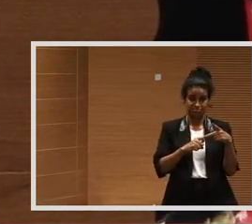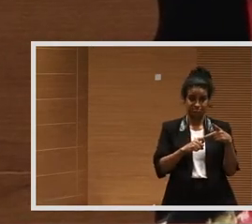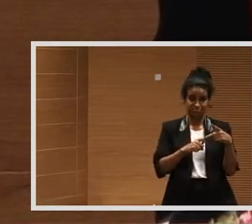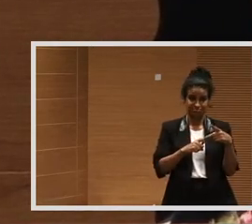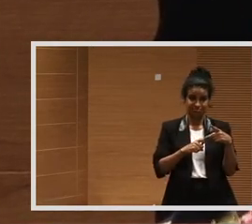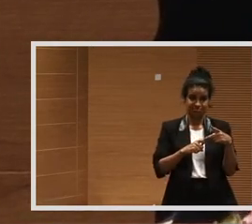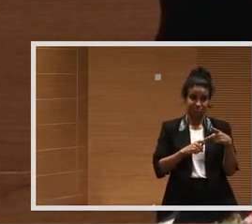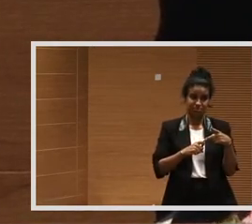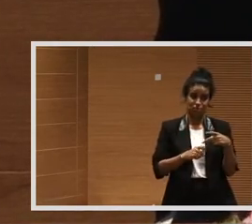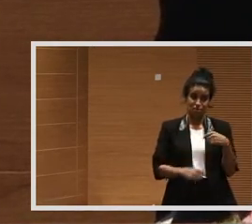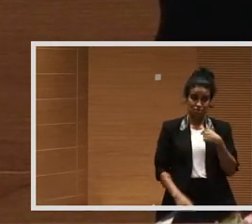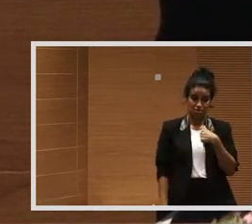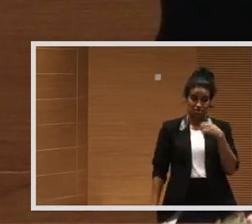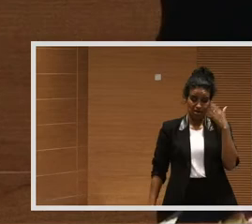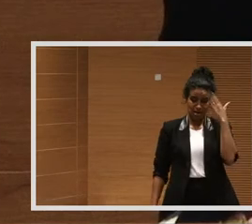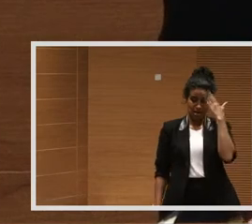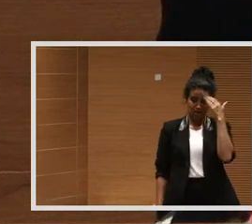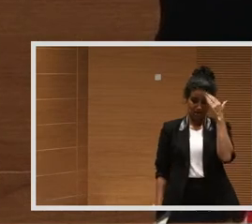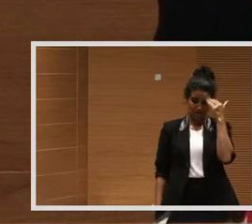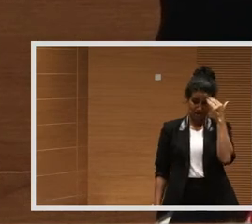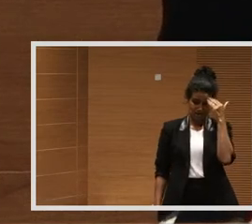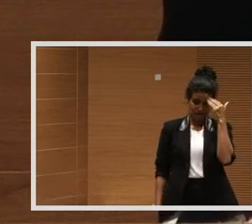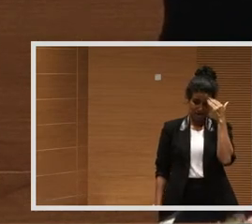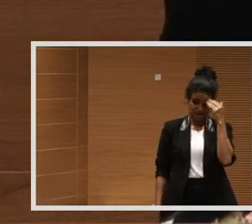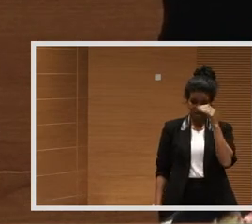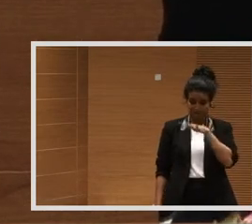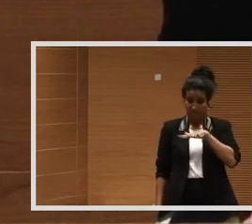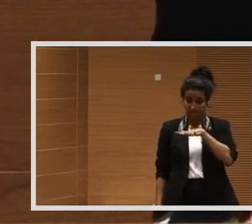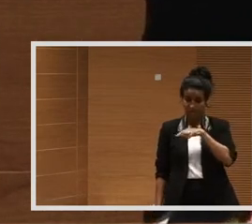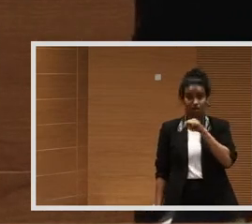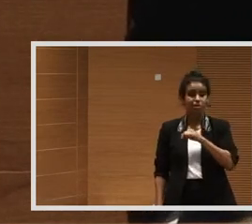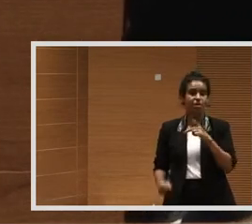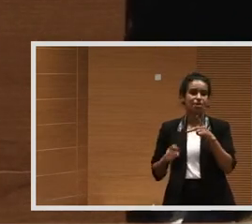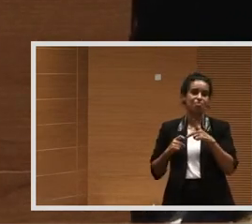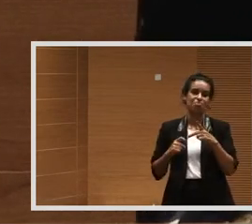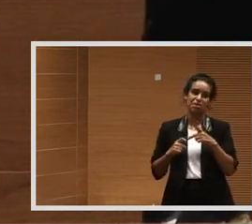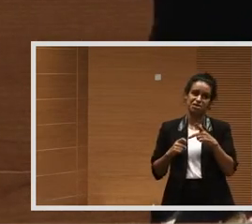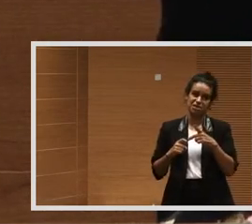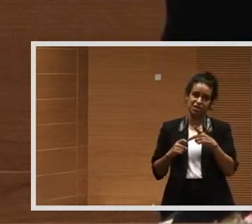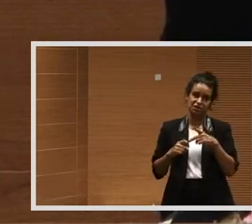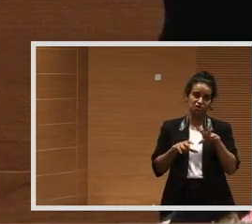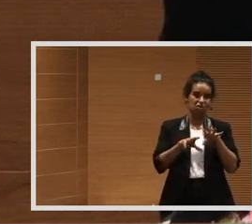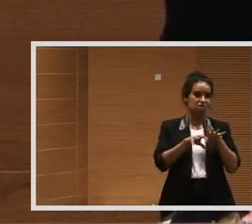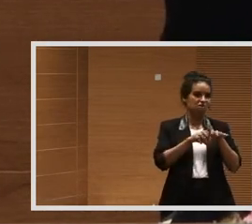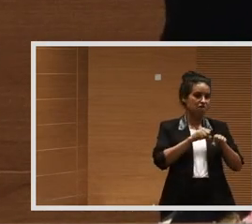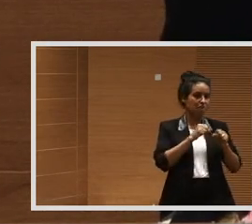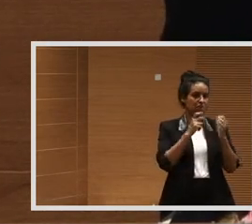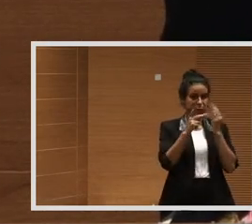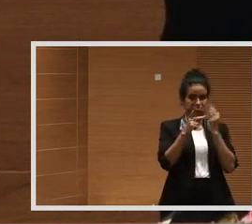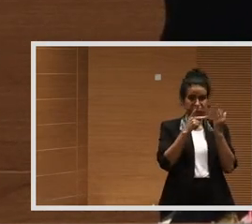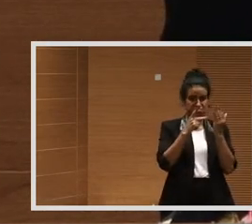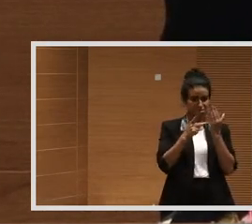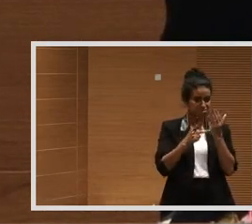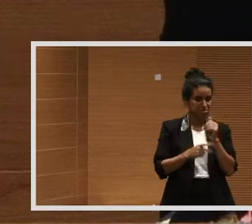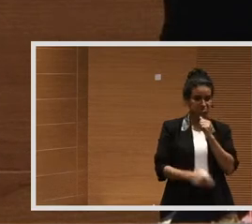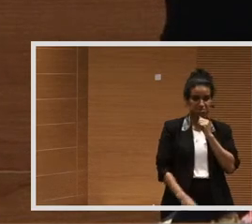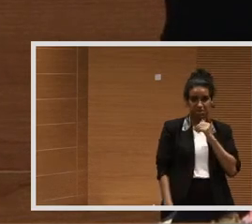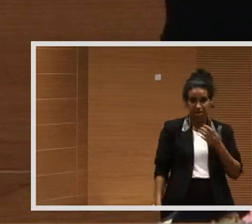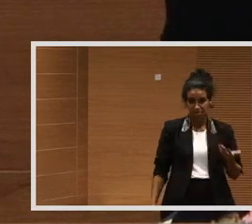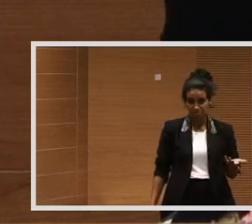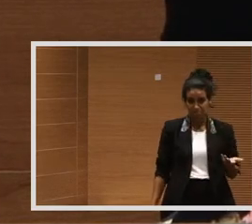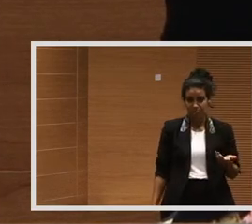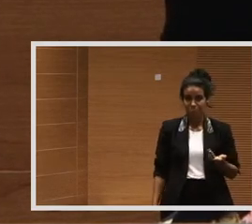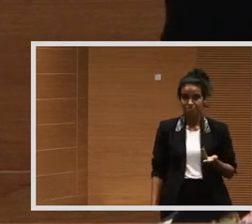Então, o que eu sei no campo psi é como pediatra. Não tenho formação psicanalítica, não,